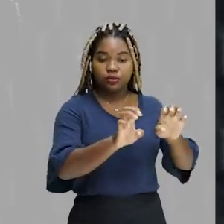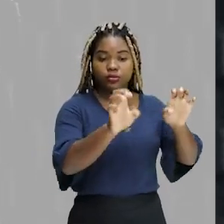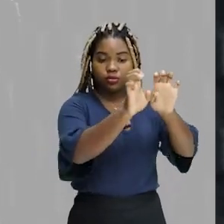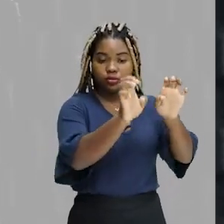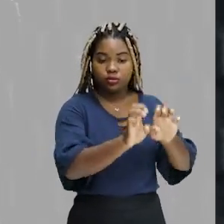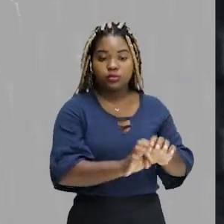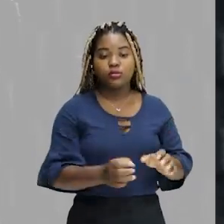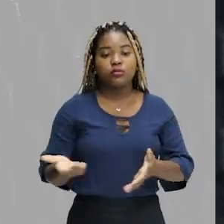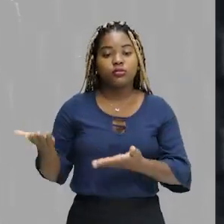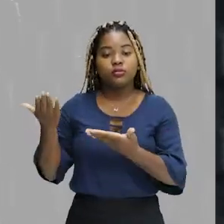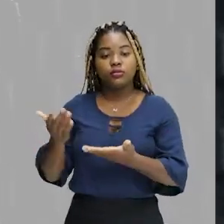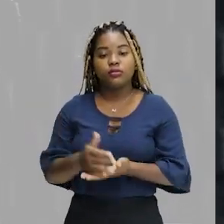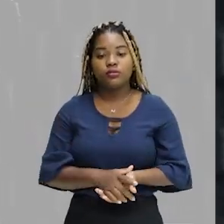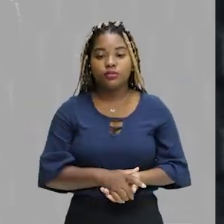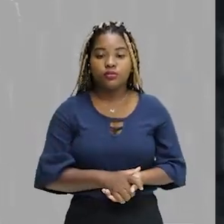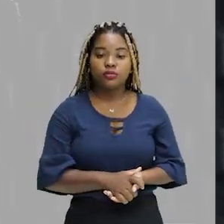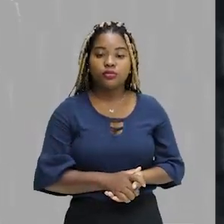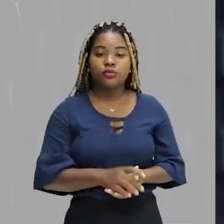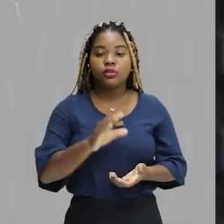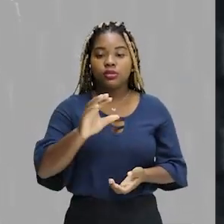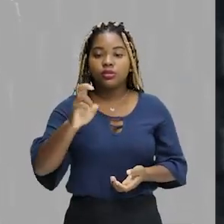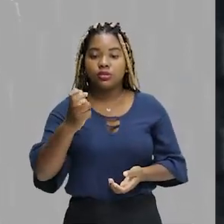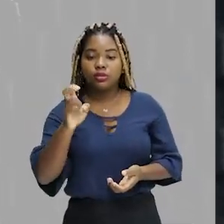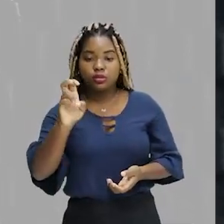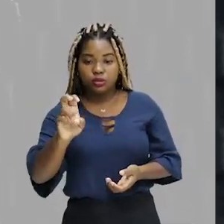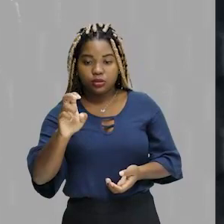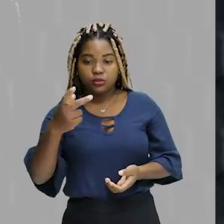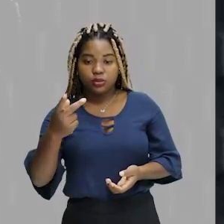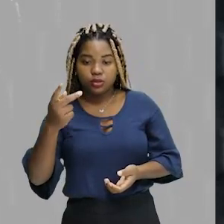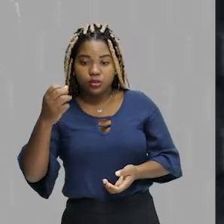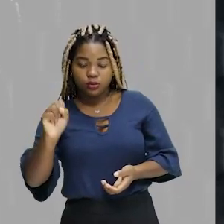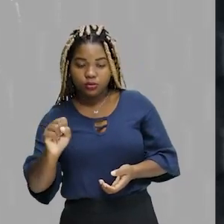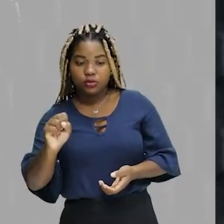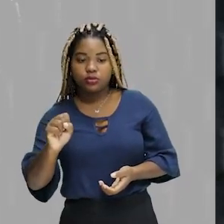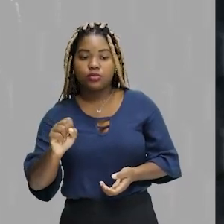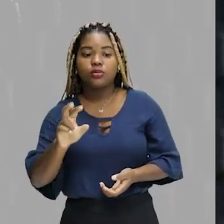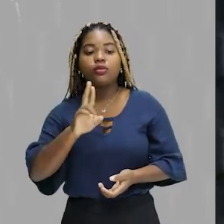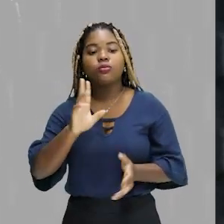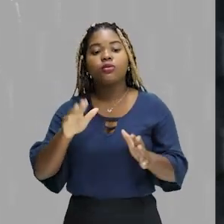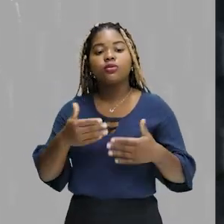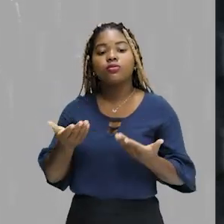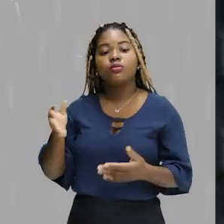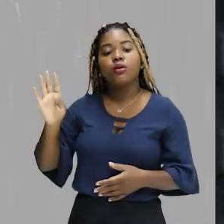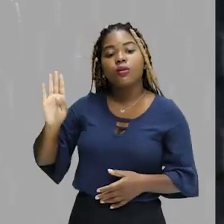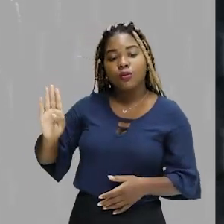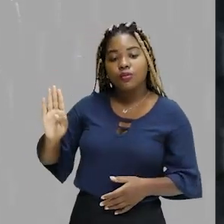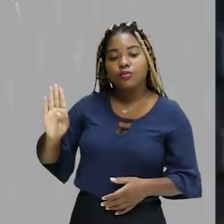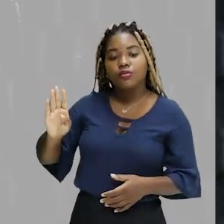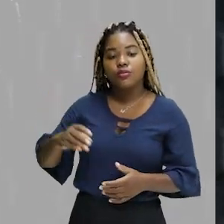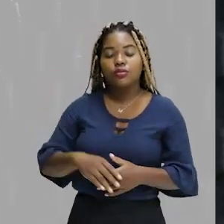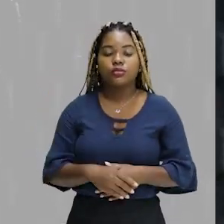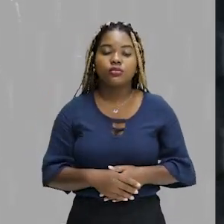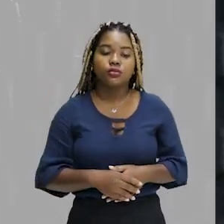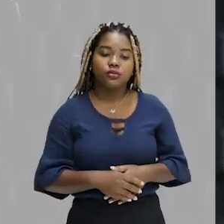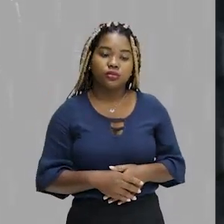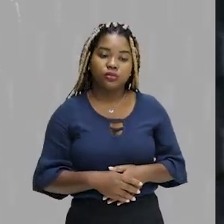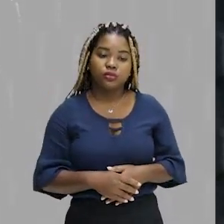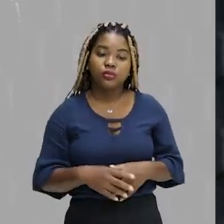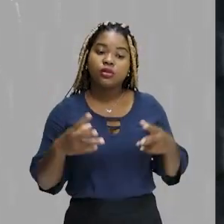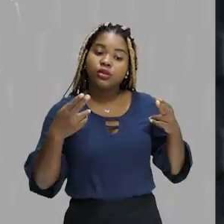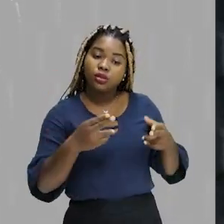C5H8. Então, nós temos como alternativa correta, olha só, a letra B. Ele é isômero